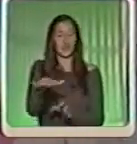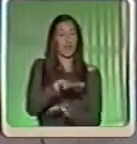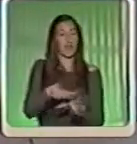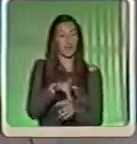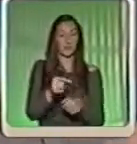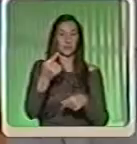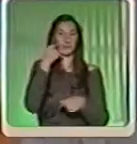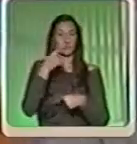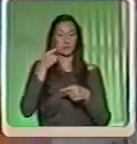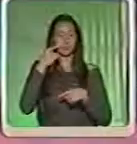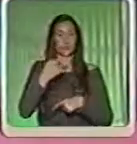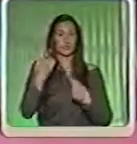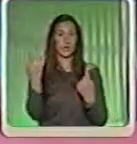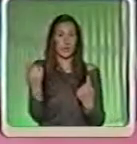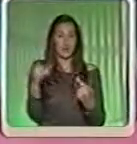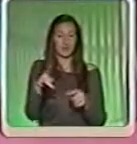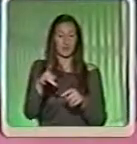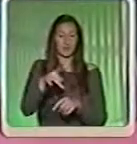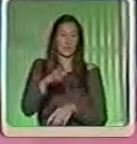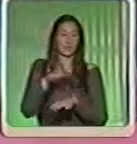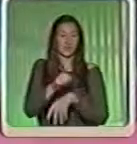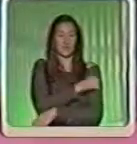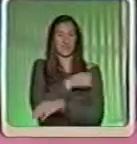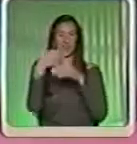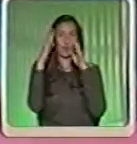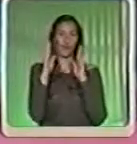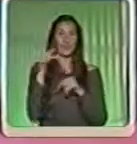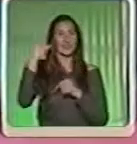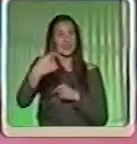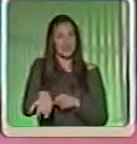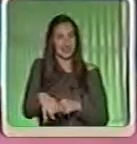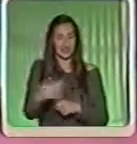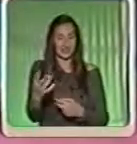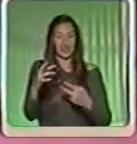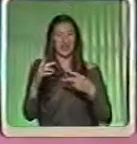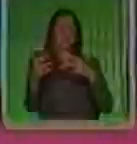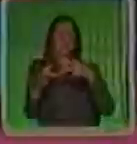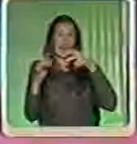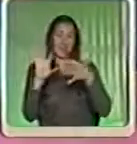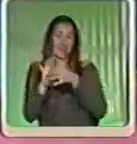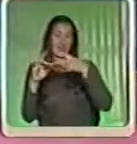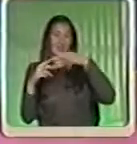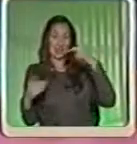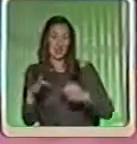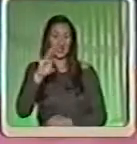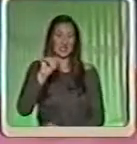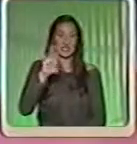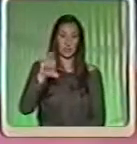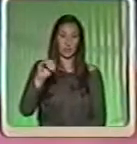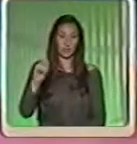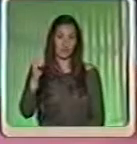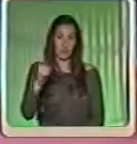ser uma mostra de doce conventual, porque nós tínhamos um convento. O convento é património da autarquia. O de São José? O de convento de São José.